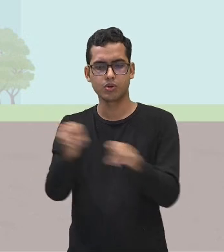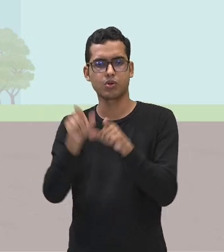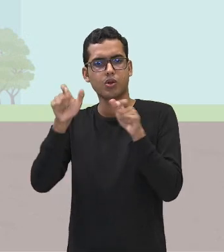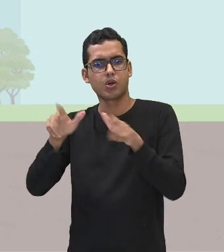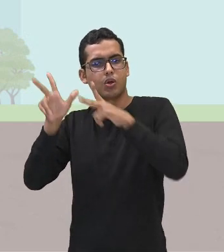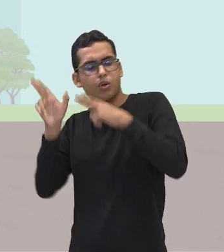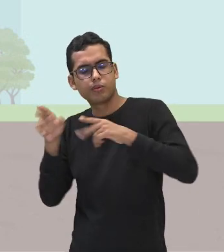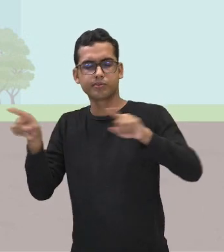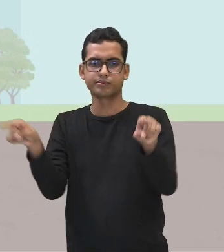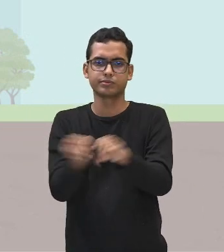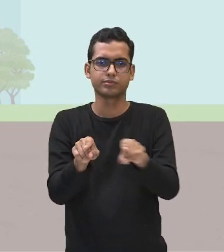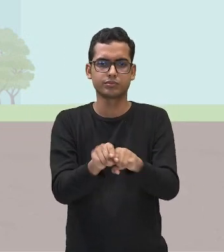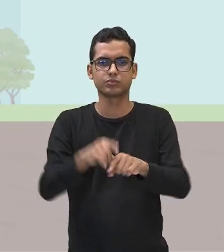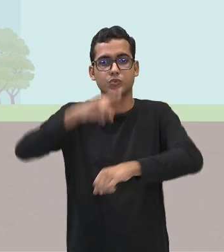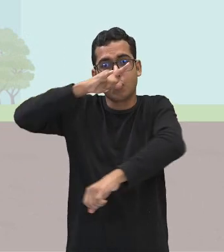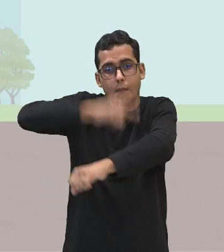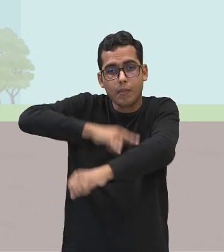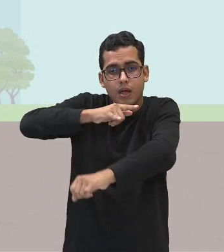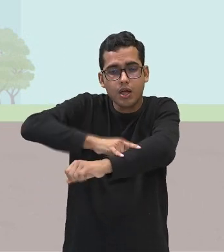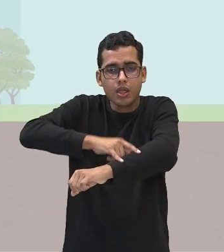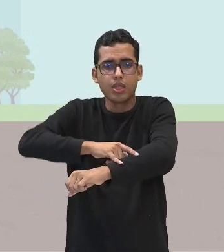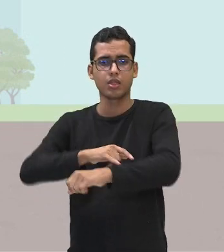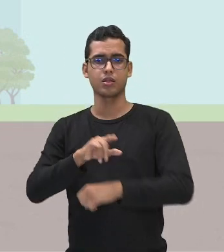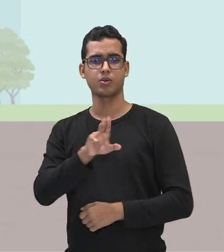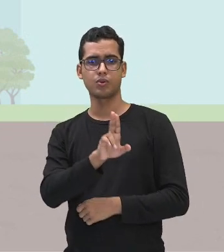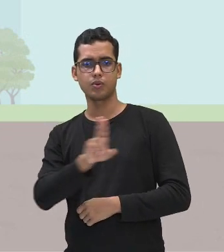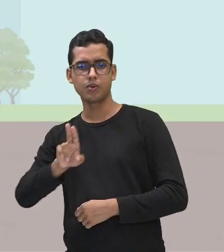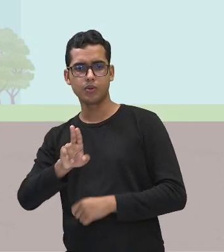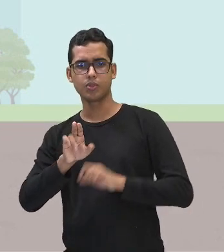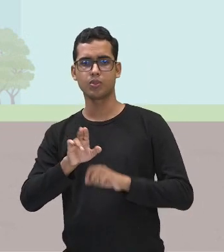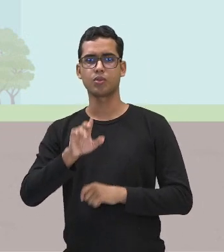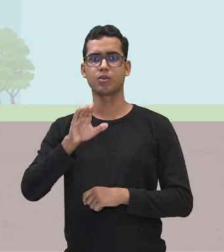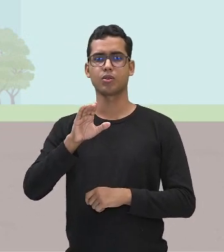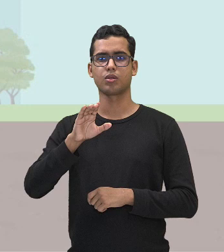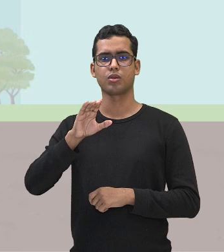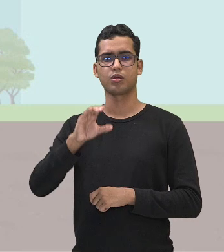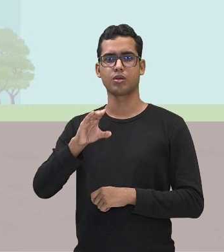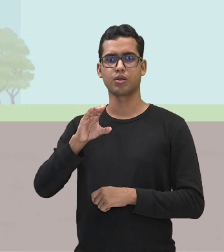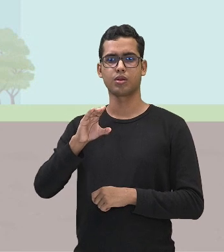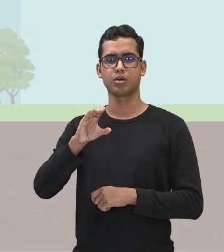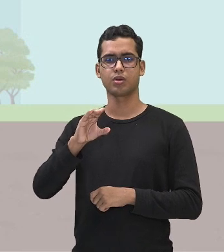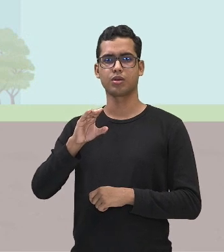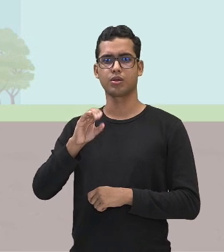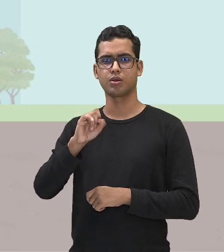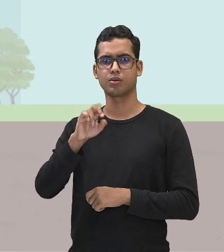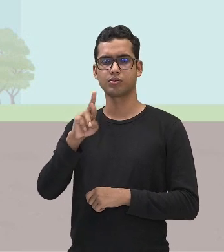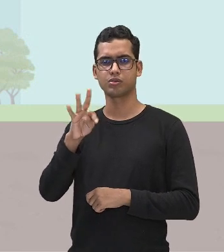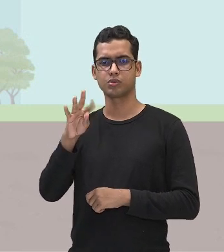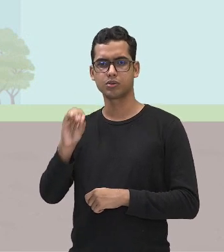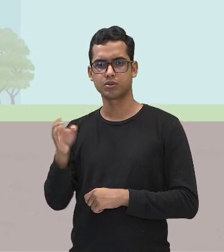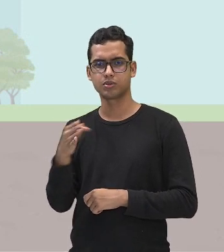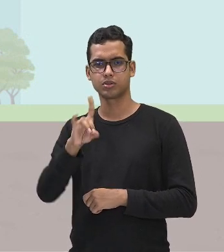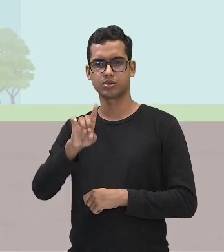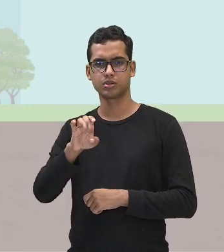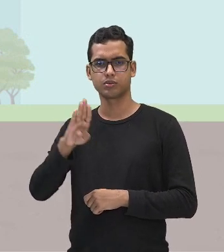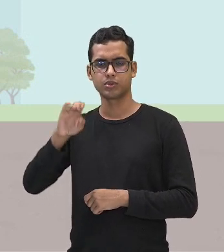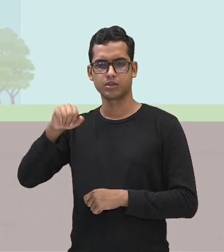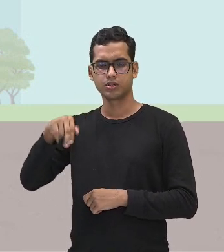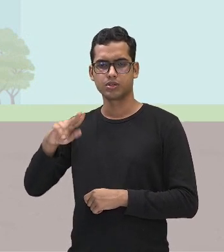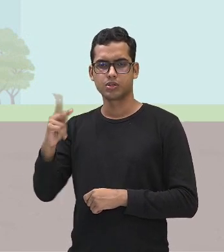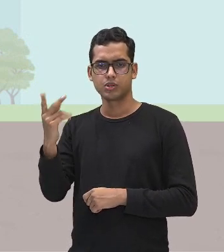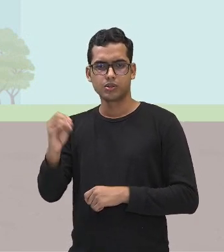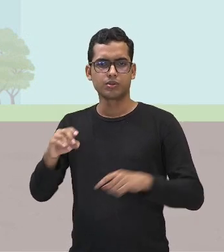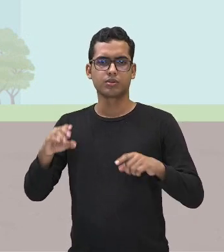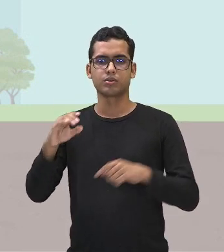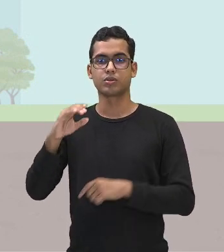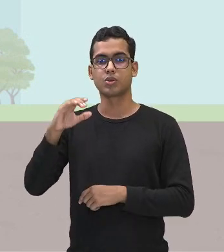né? Todo o banheiro, esse é o quarto de banho. Temos la cocina, onde a gente faz os alimentos,